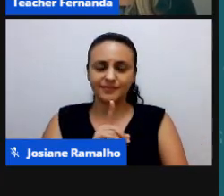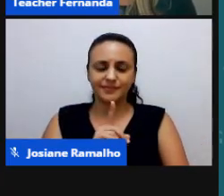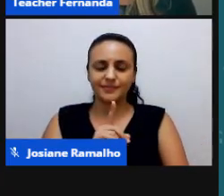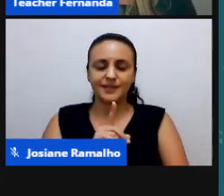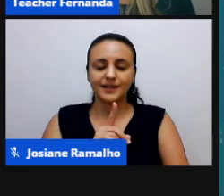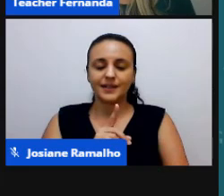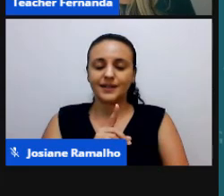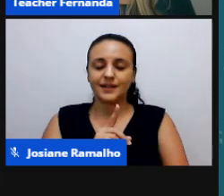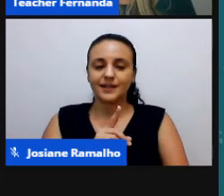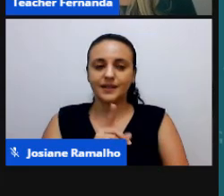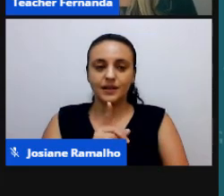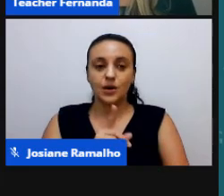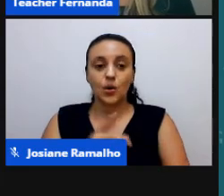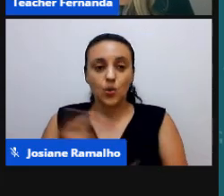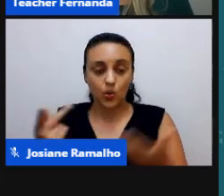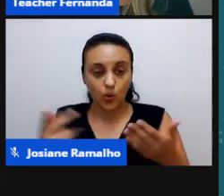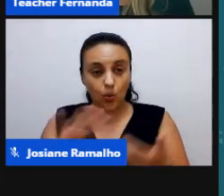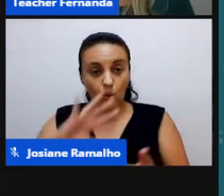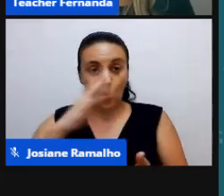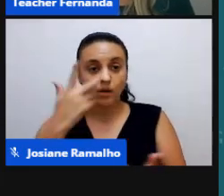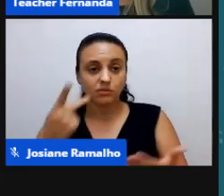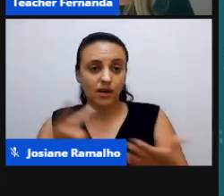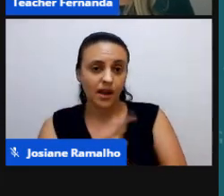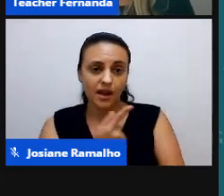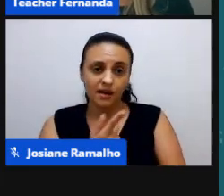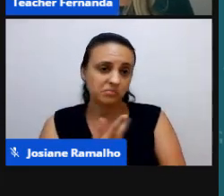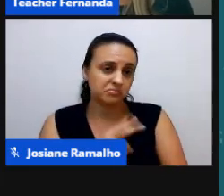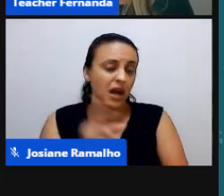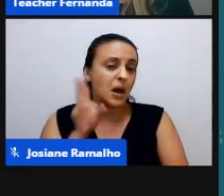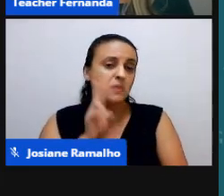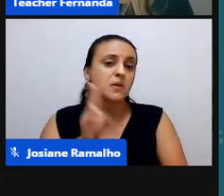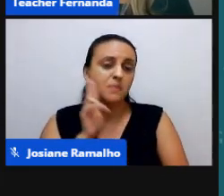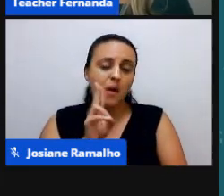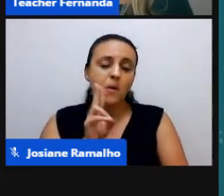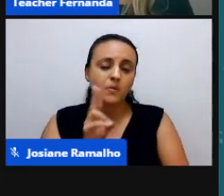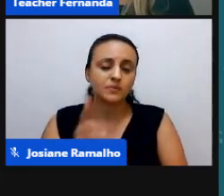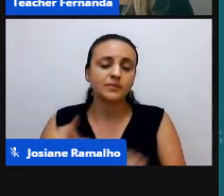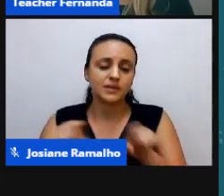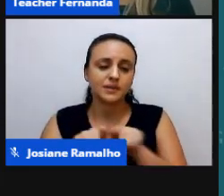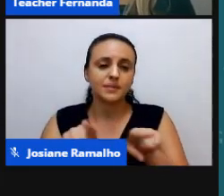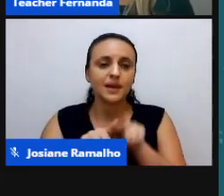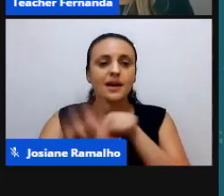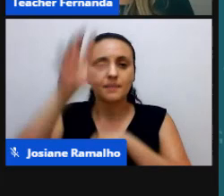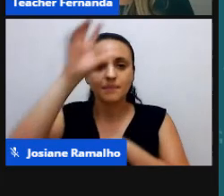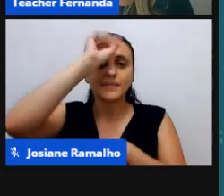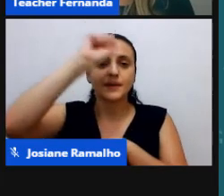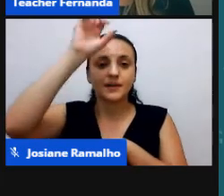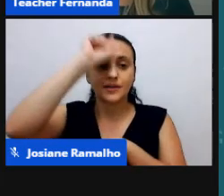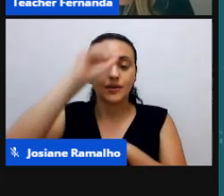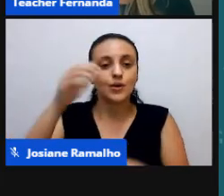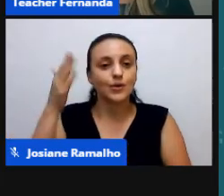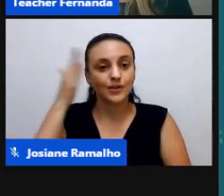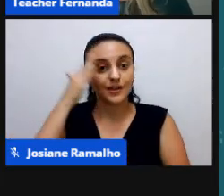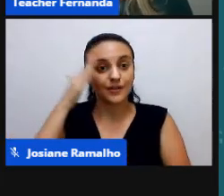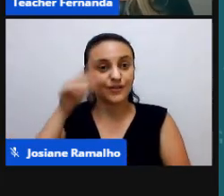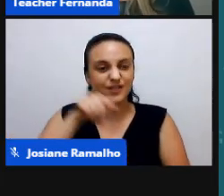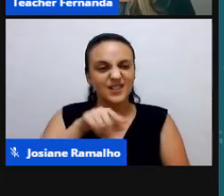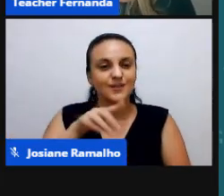a pena, porque o erro, ele faz parte da nossa aprendizagem. E eu tenho certeza que vocês vão se divertir